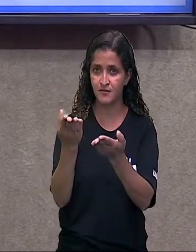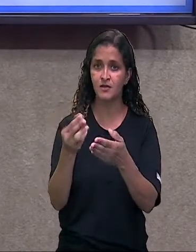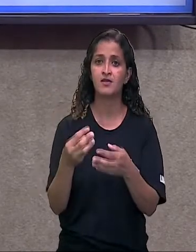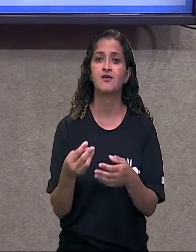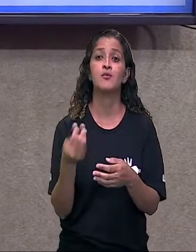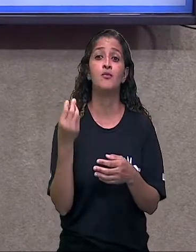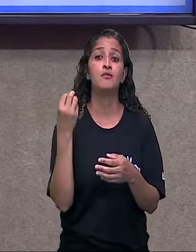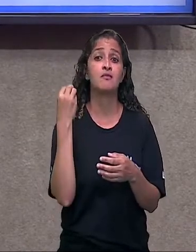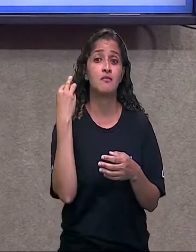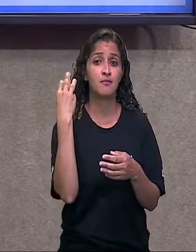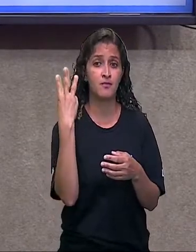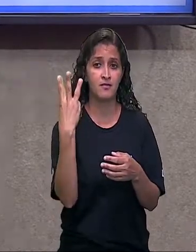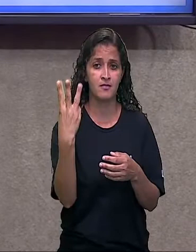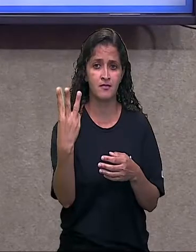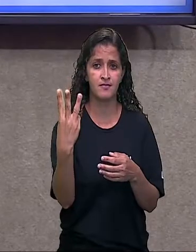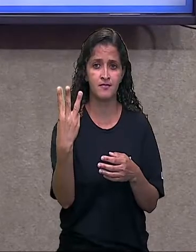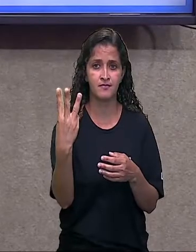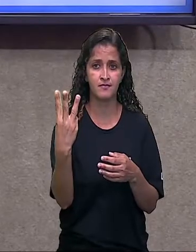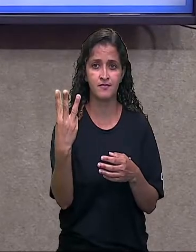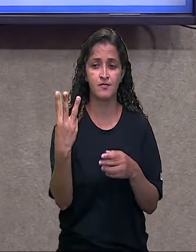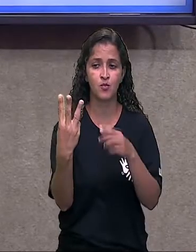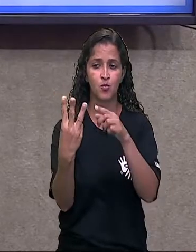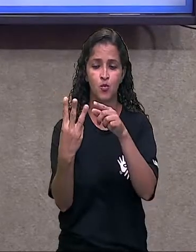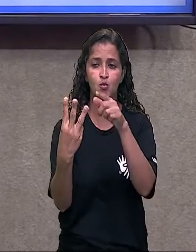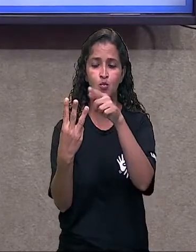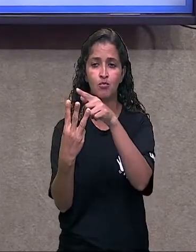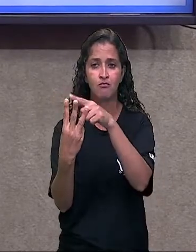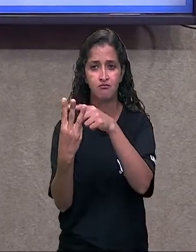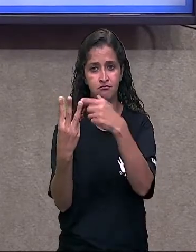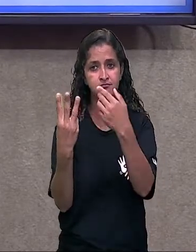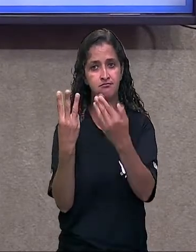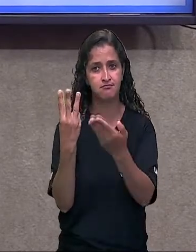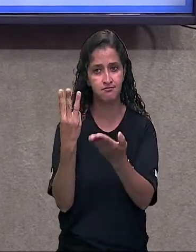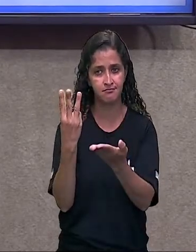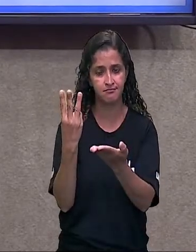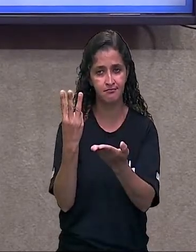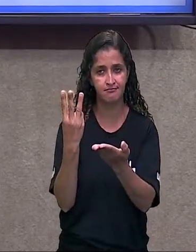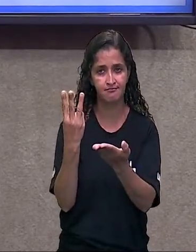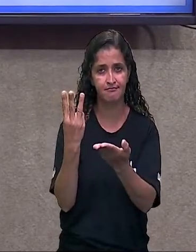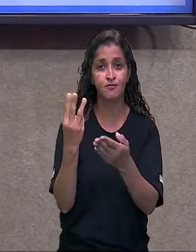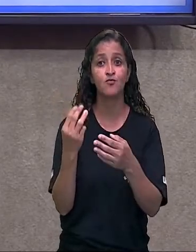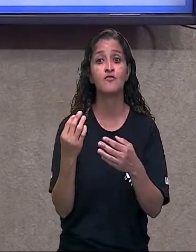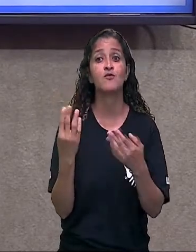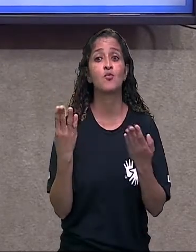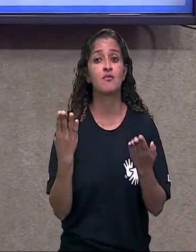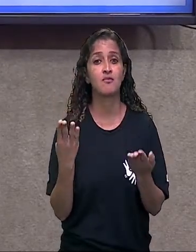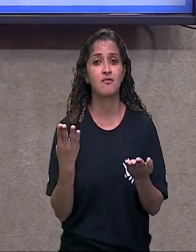3 unidades, 3 quadradinhos, número 3.